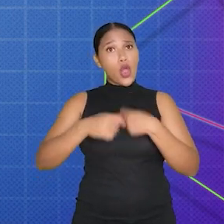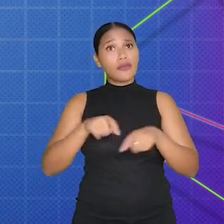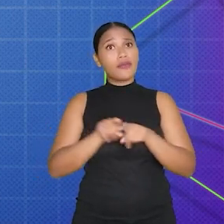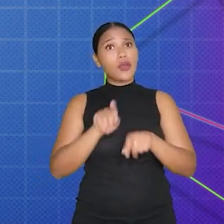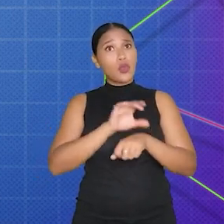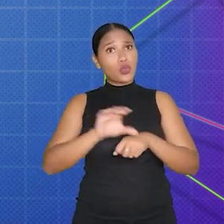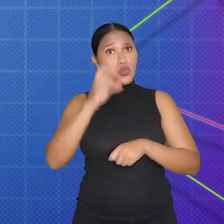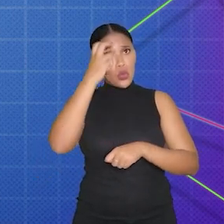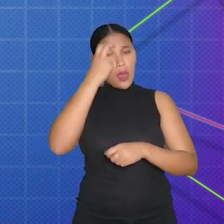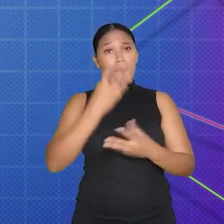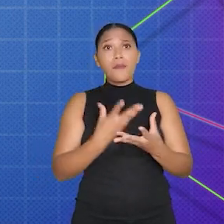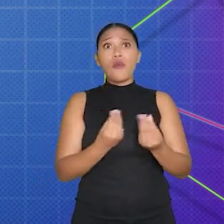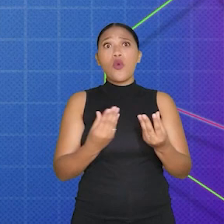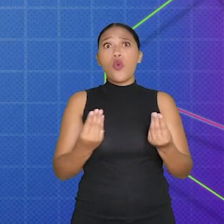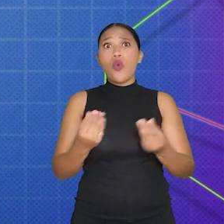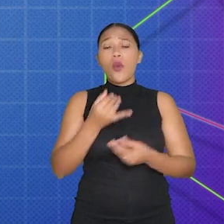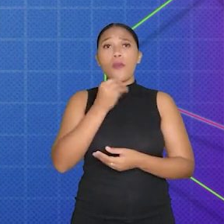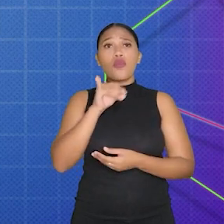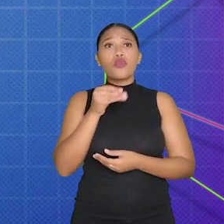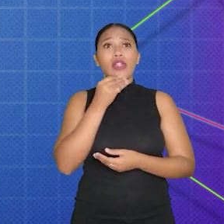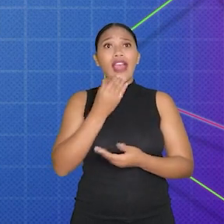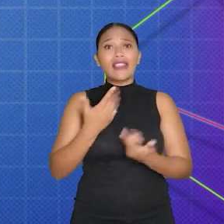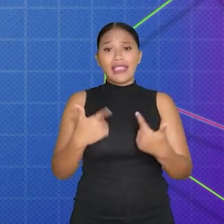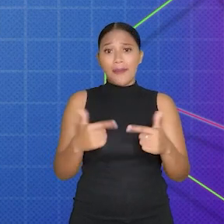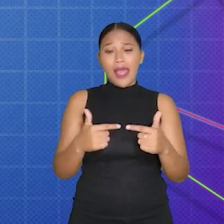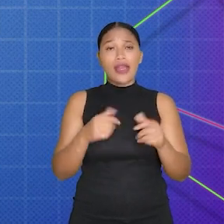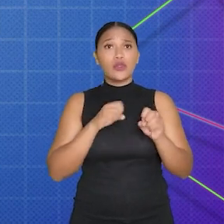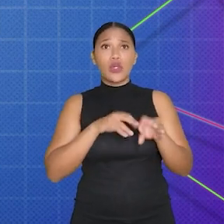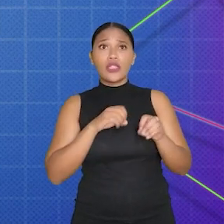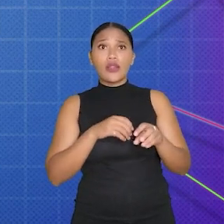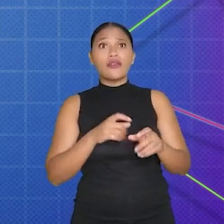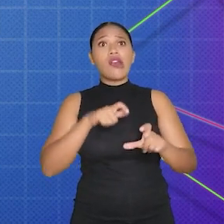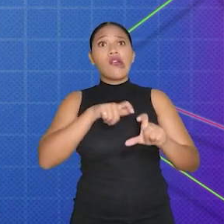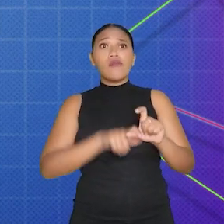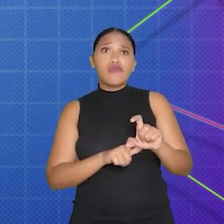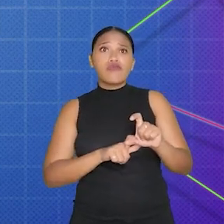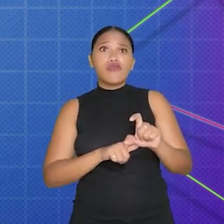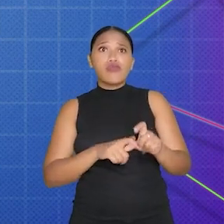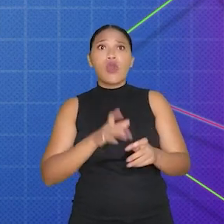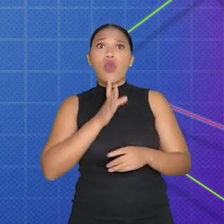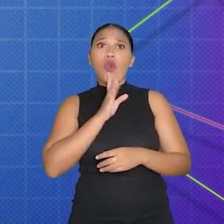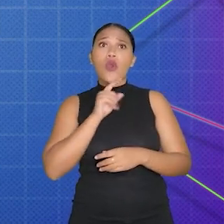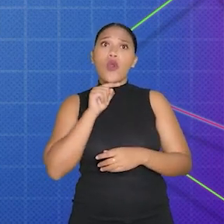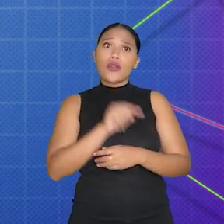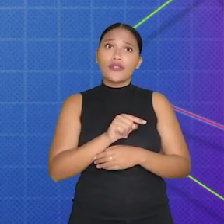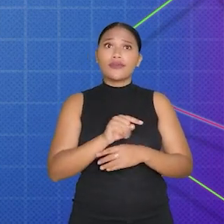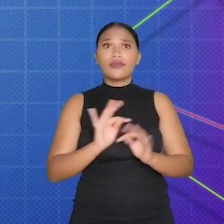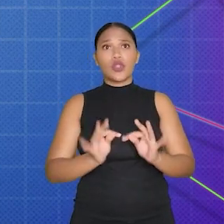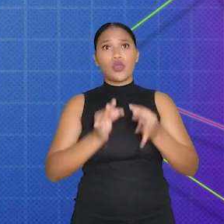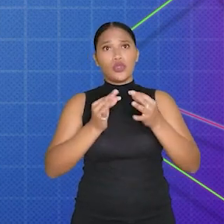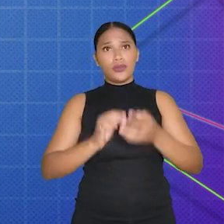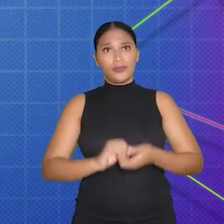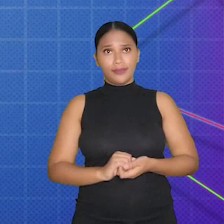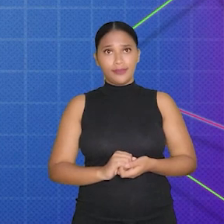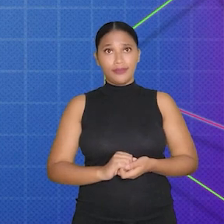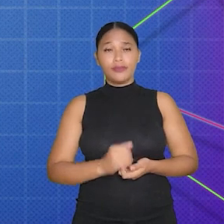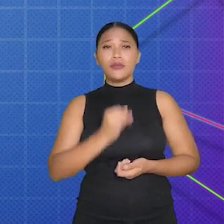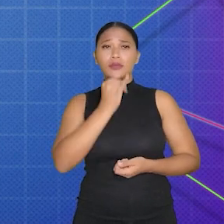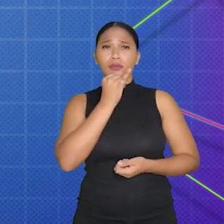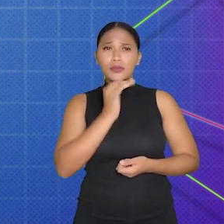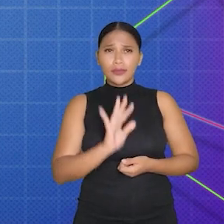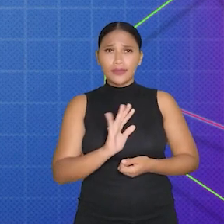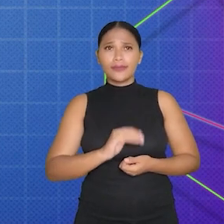social, econômica e também cultural. Muitas oportunidades de trabalho e educação dependem do conhecimento e uso de